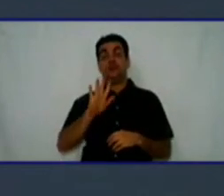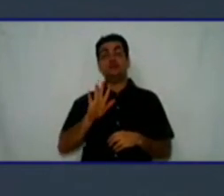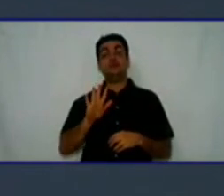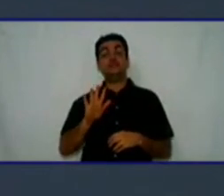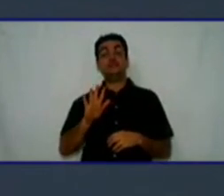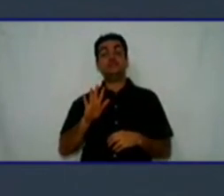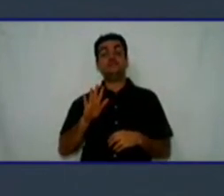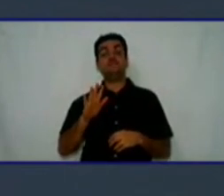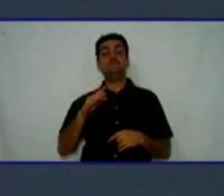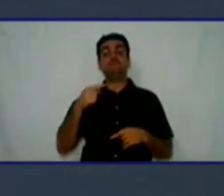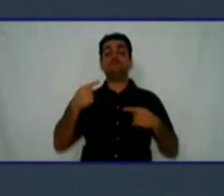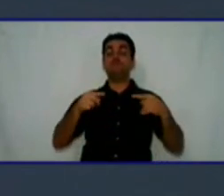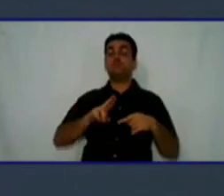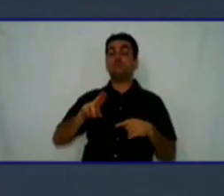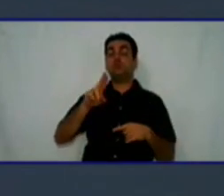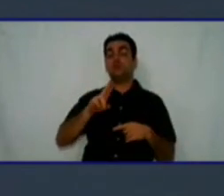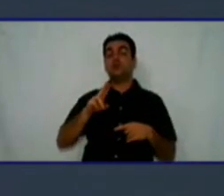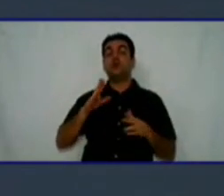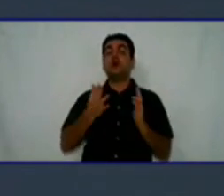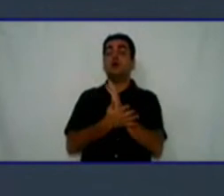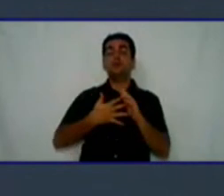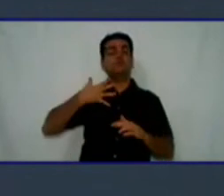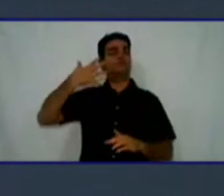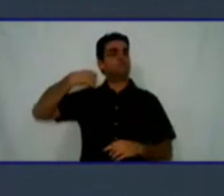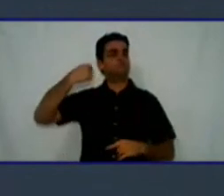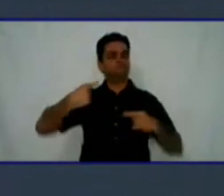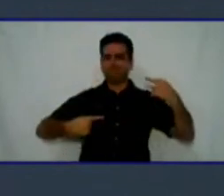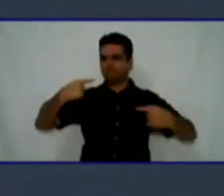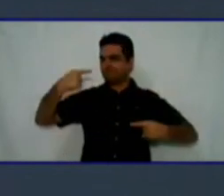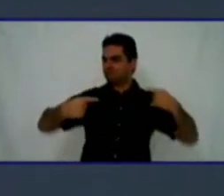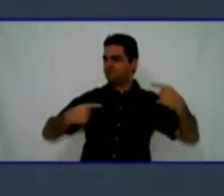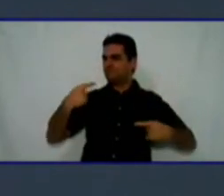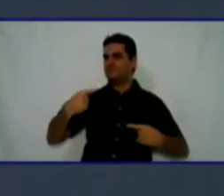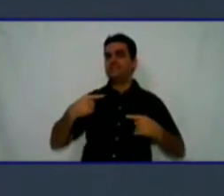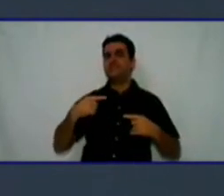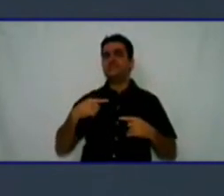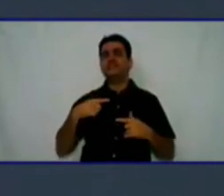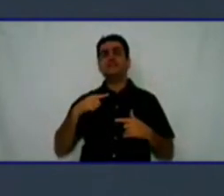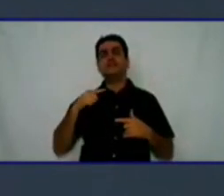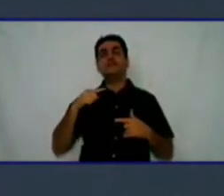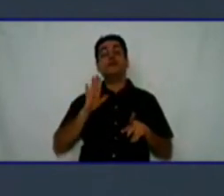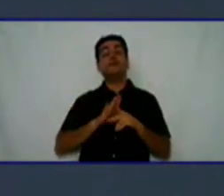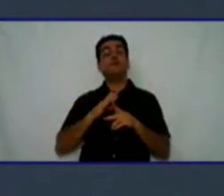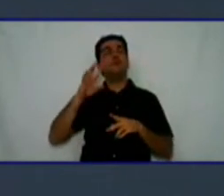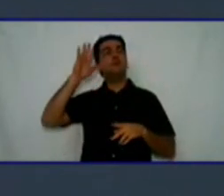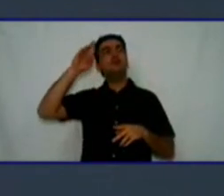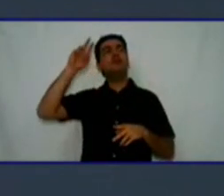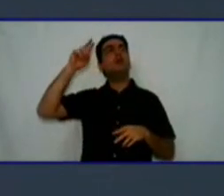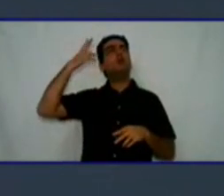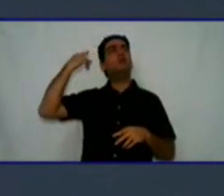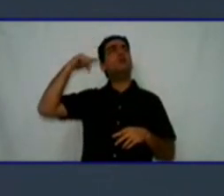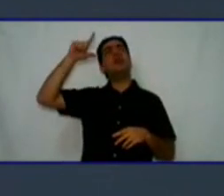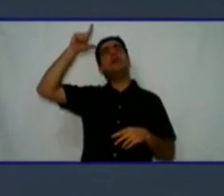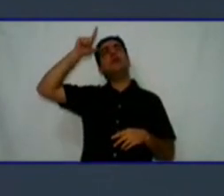empregadas por também discursos que fluíram do nazismo,